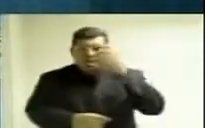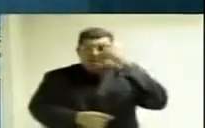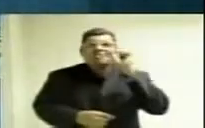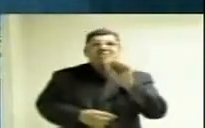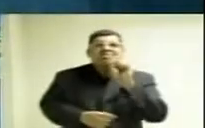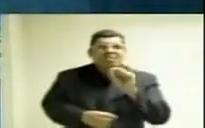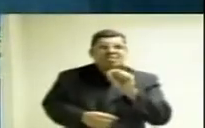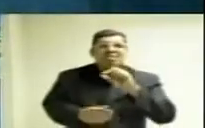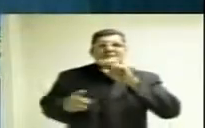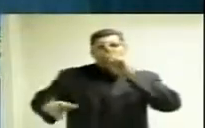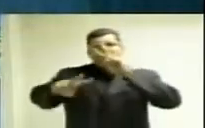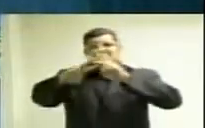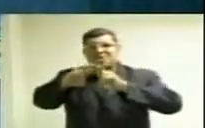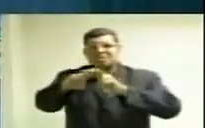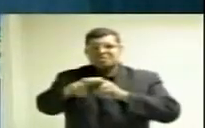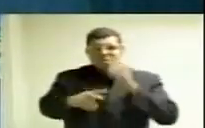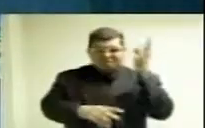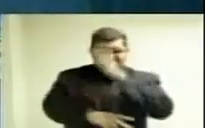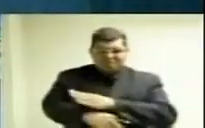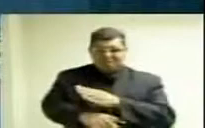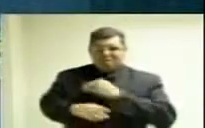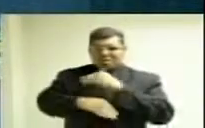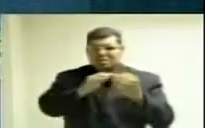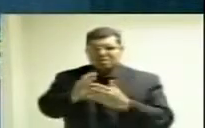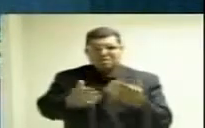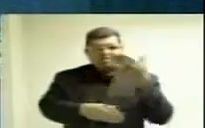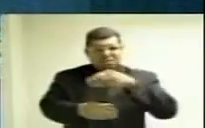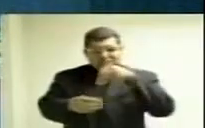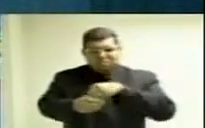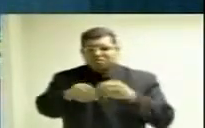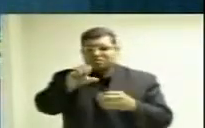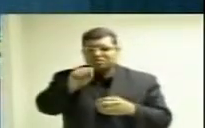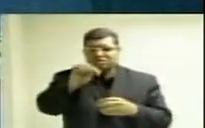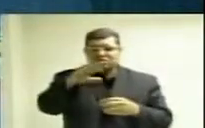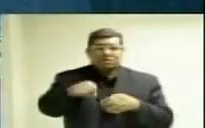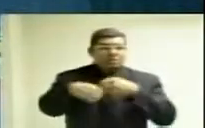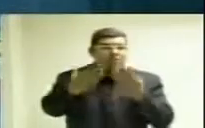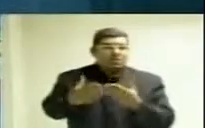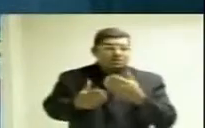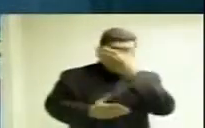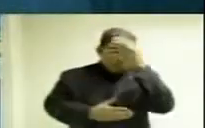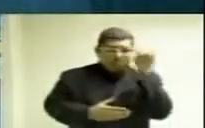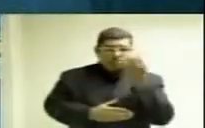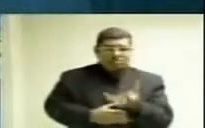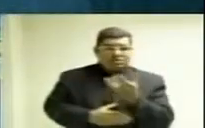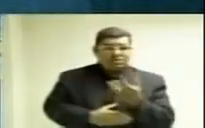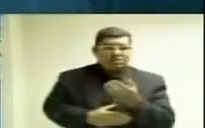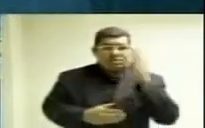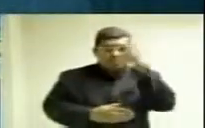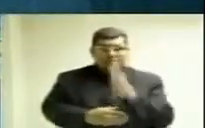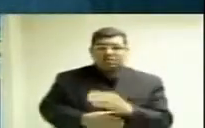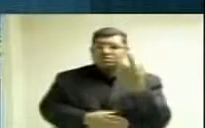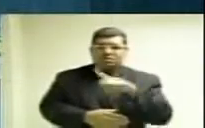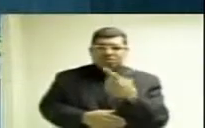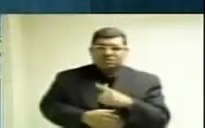ideia de que o preso tem que ser maltratado durante todo o tempo que ele está dentro do sistema prisional, esquecendo que no Brasil